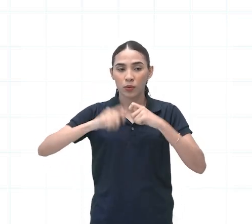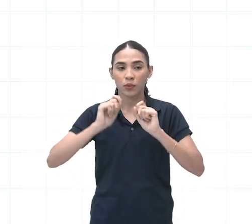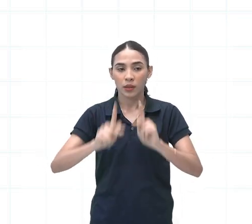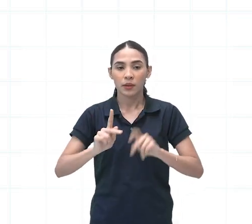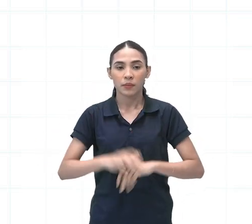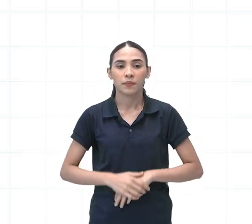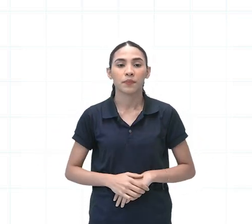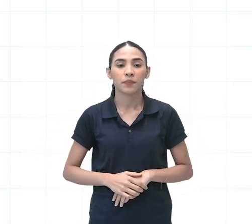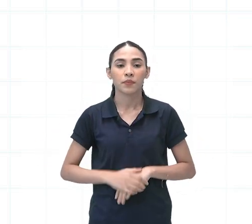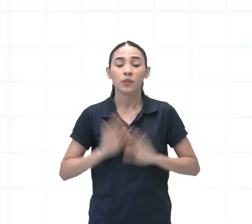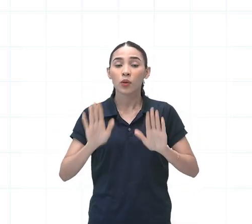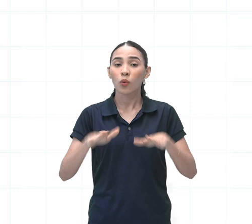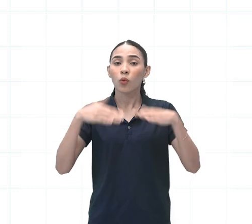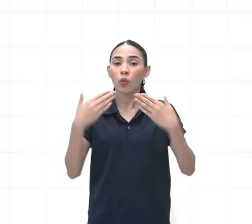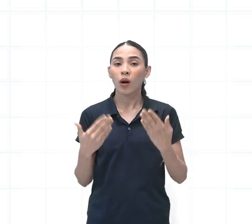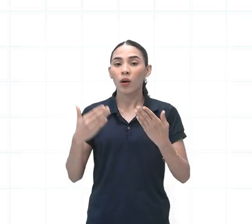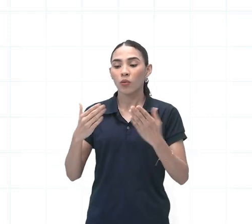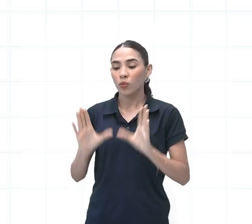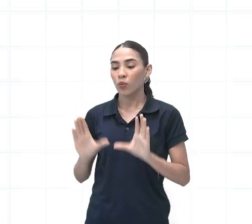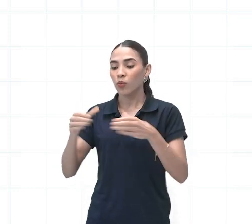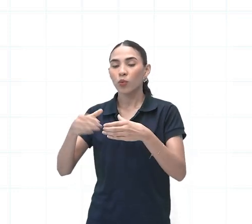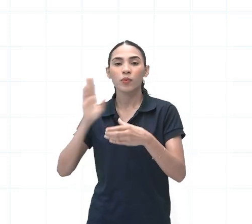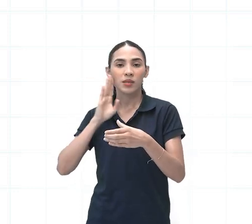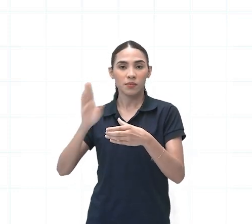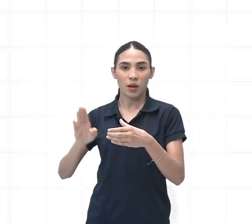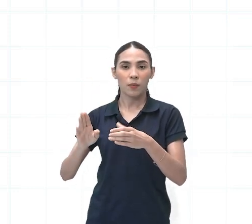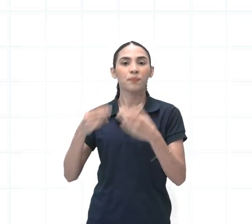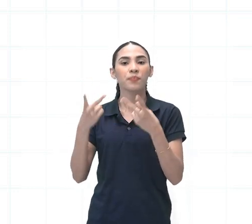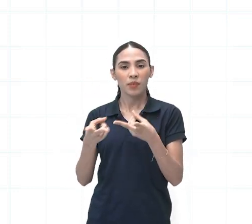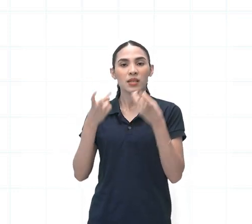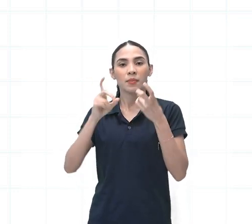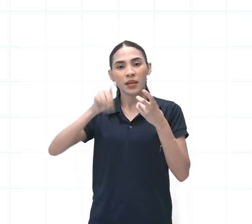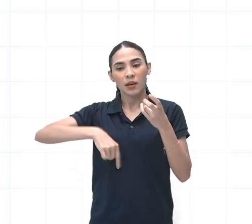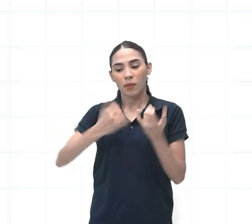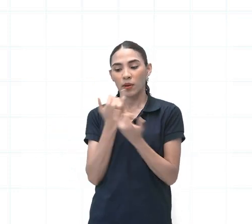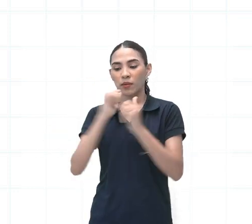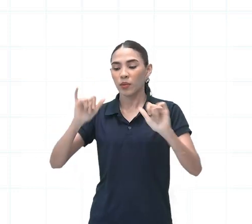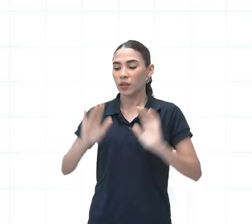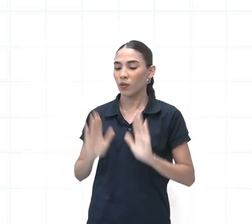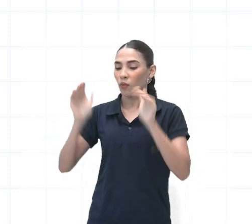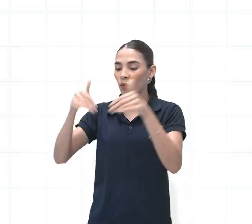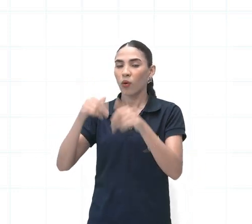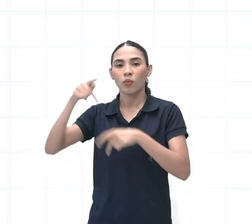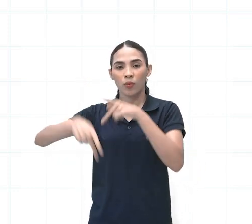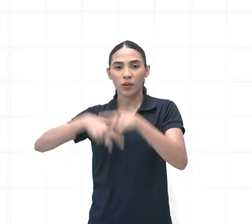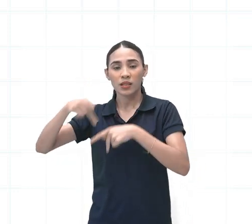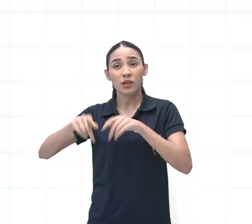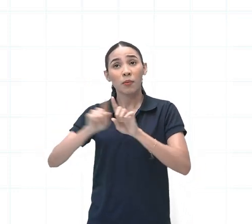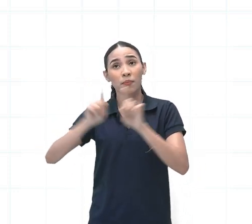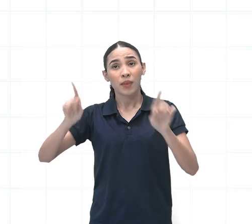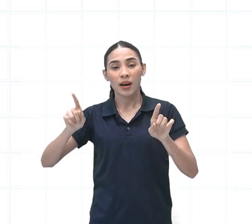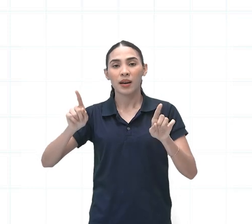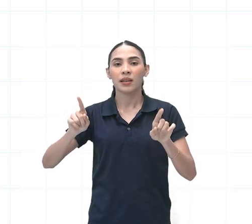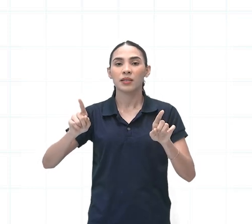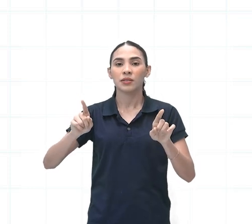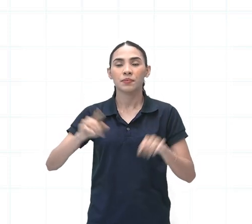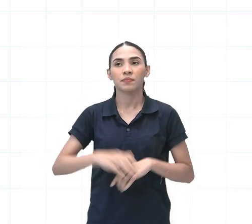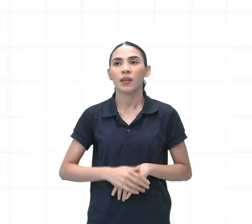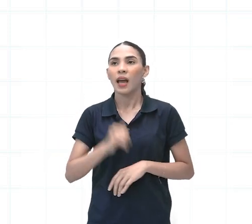certo? Qual é o público-alvo? Percebo que é uma propaganda voltada para a população, mas para uma